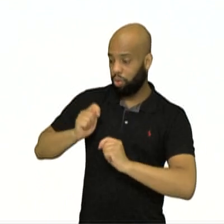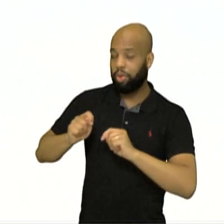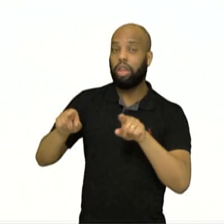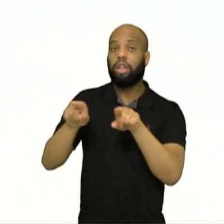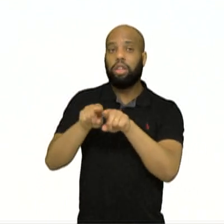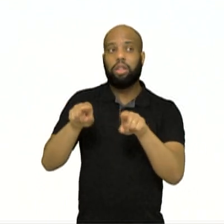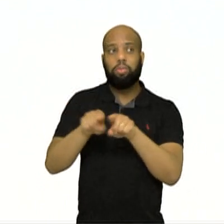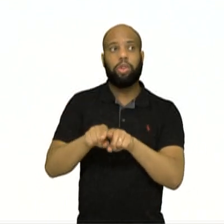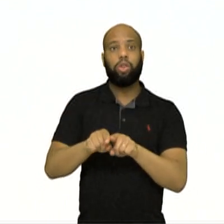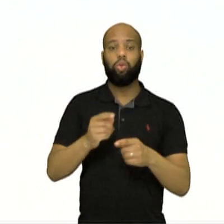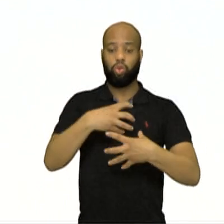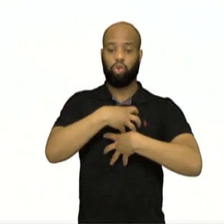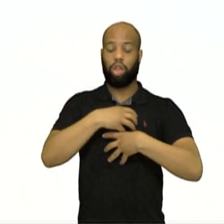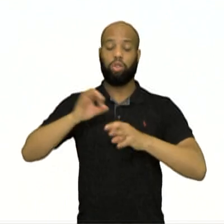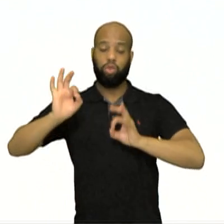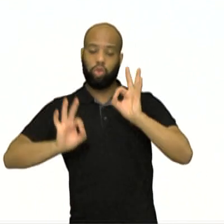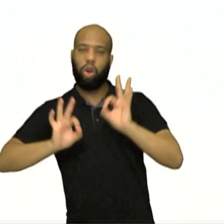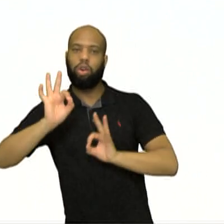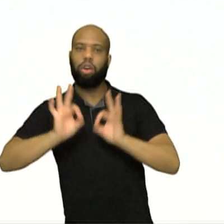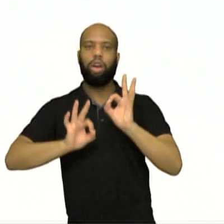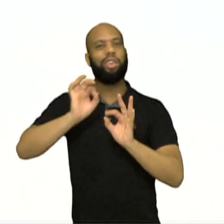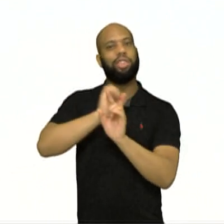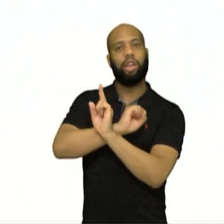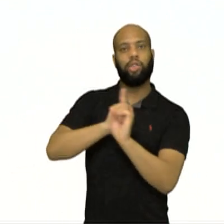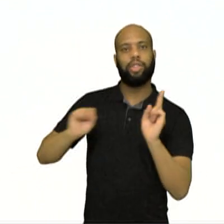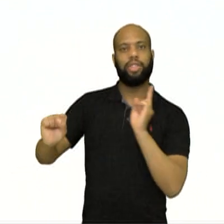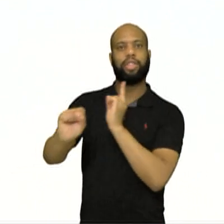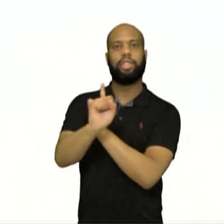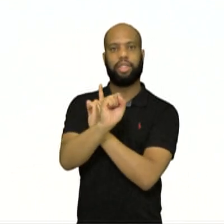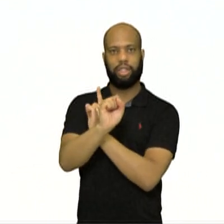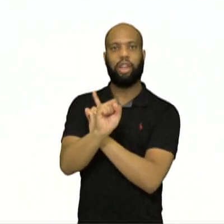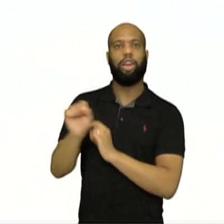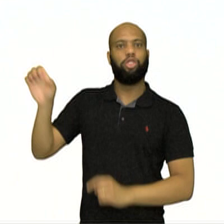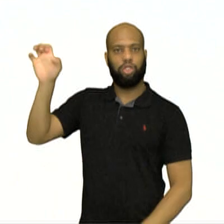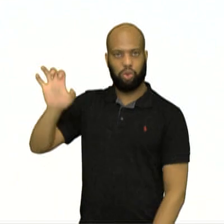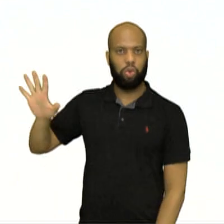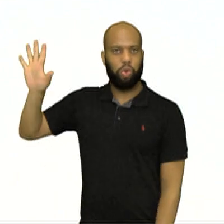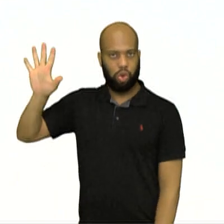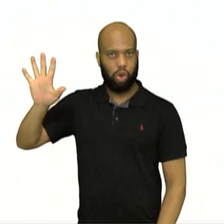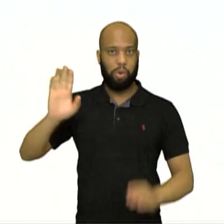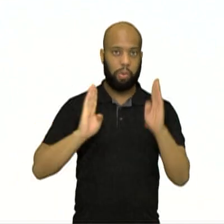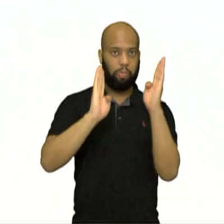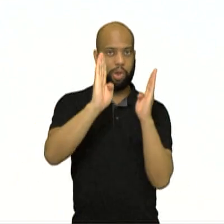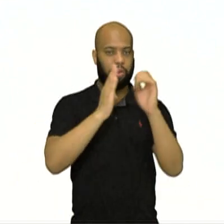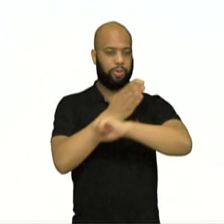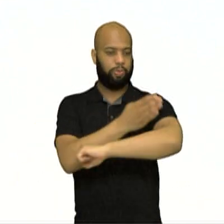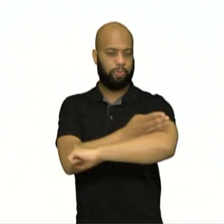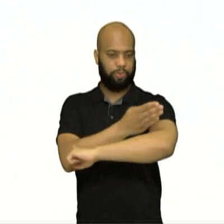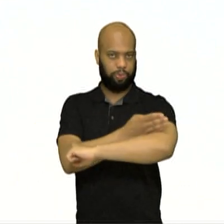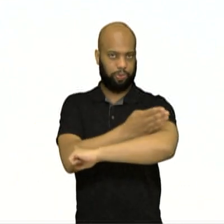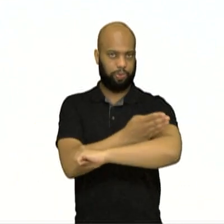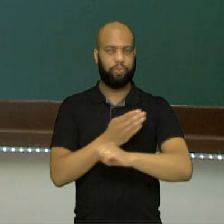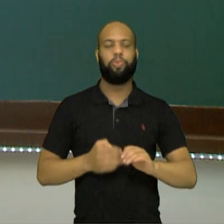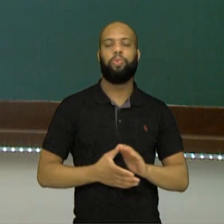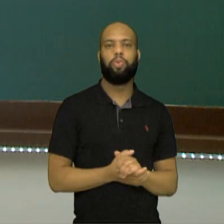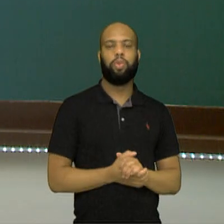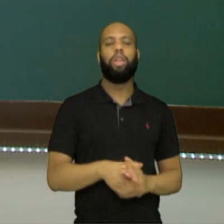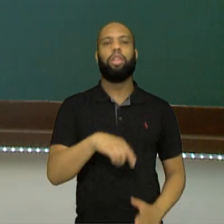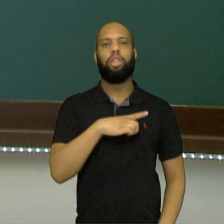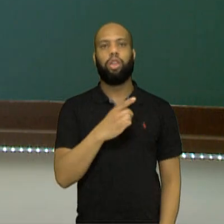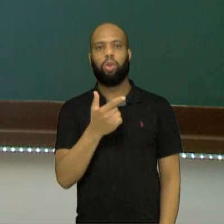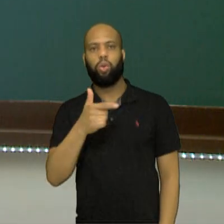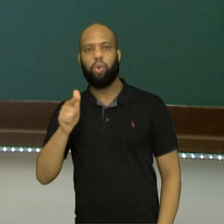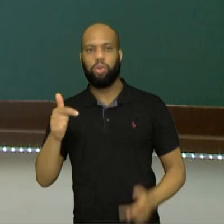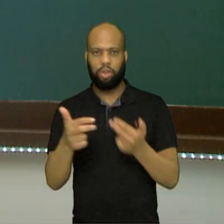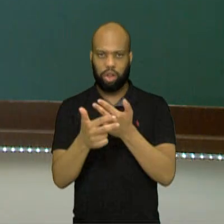também uma forma de organizar a sociedade europeia na época da Idade Média, tá? Outra